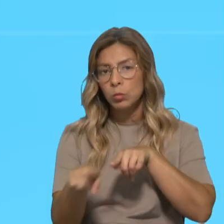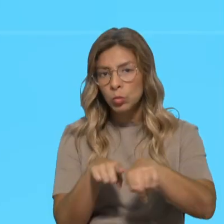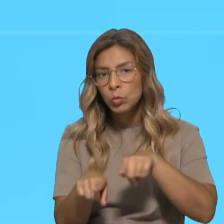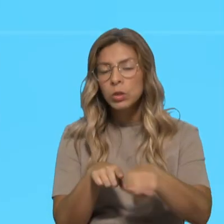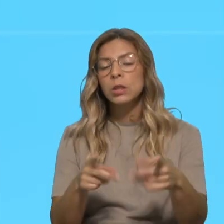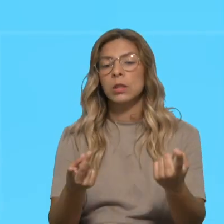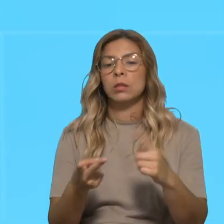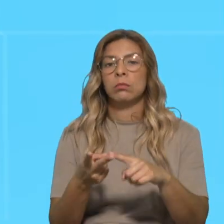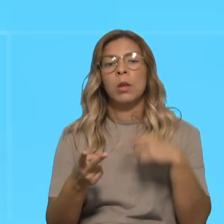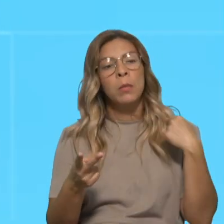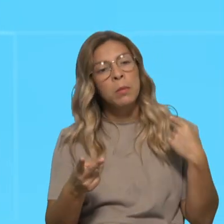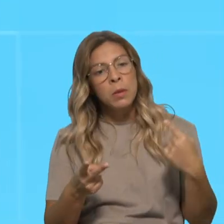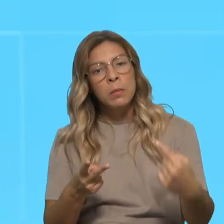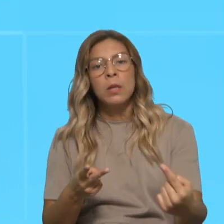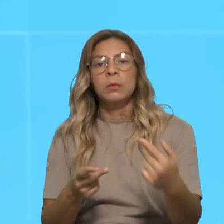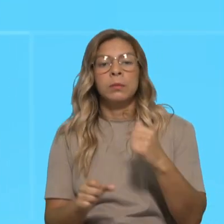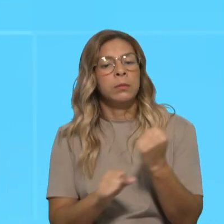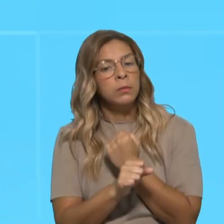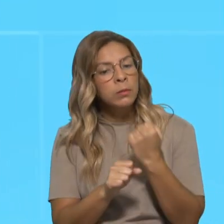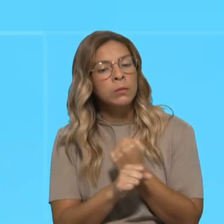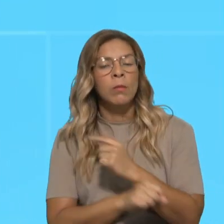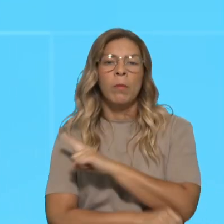diário do poder,